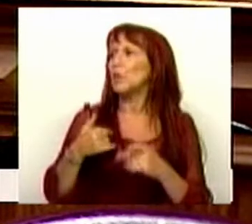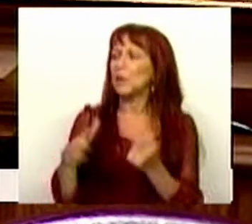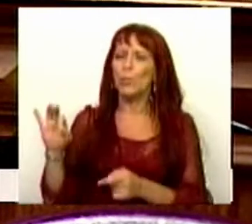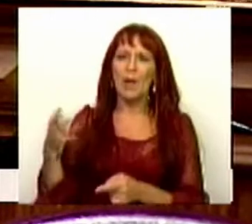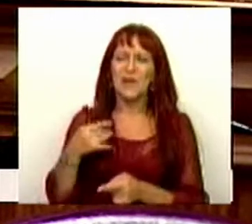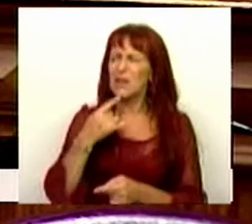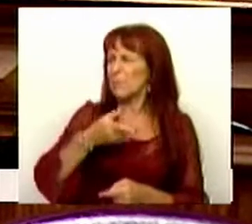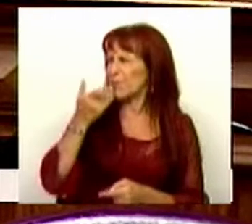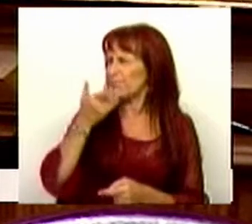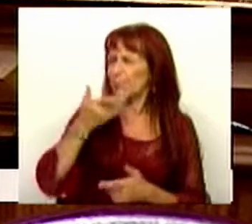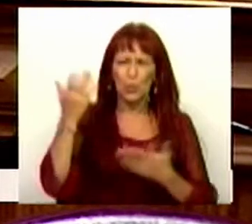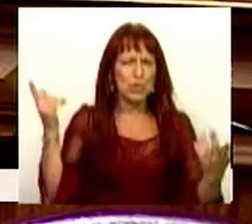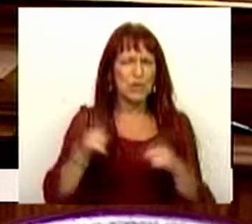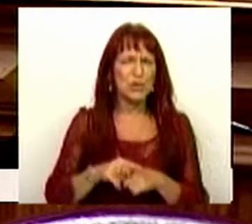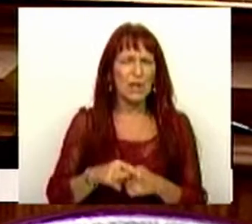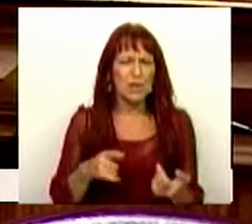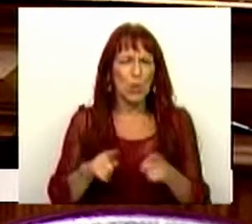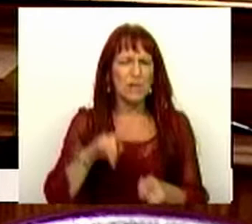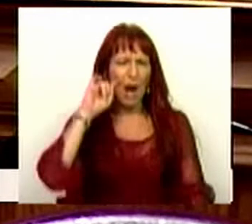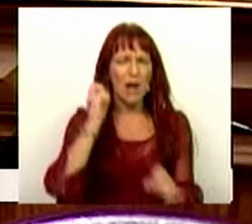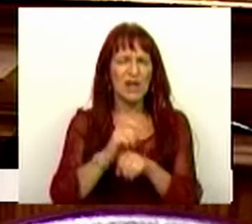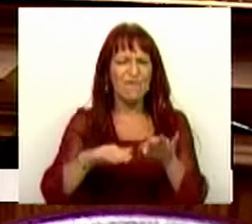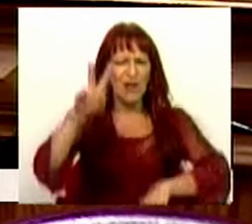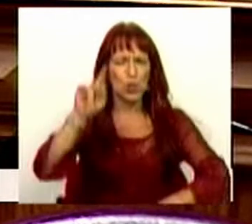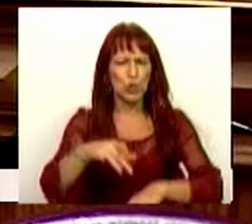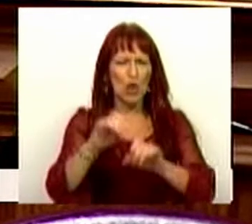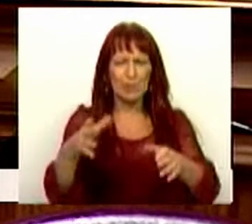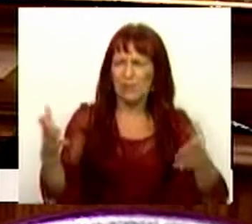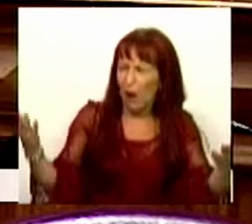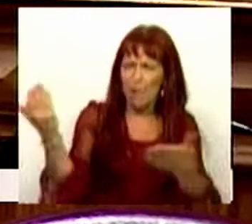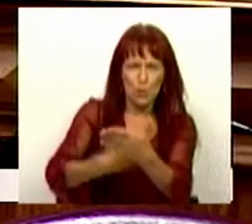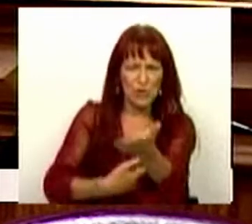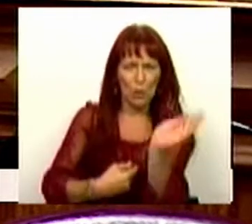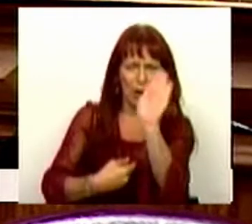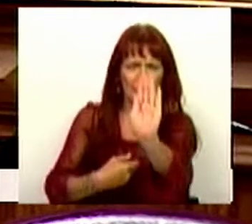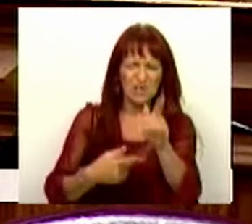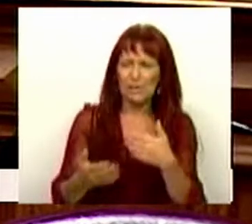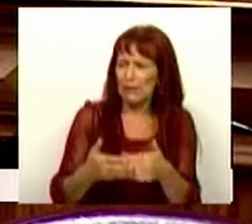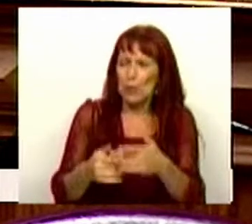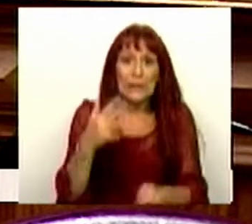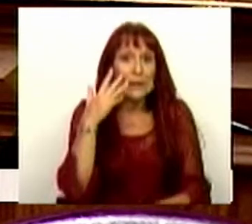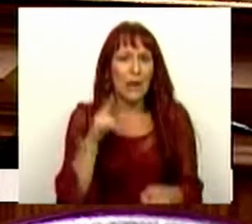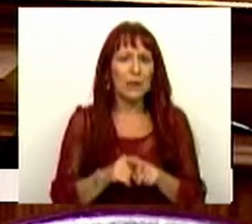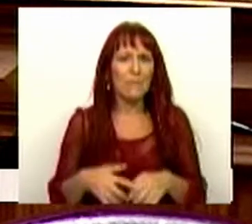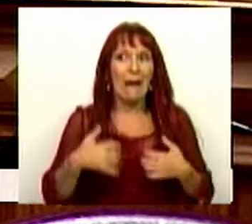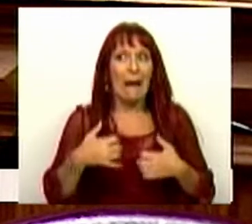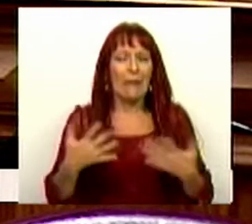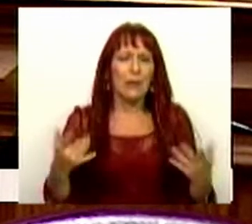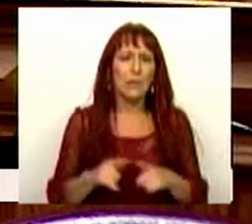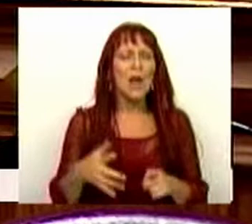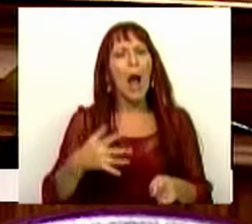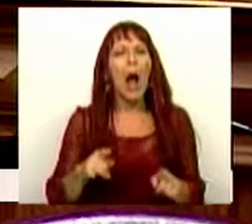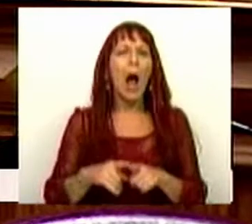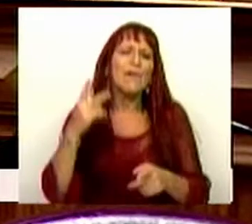apresentar demagogicamente moções a exigir a segunda fase do hospital. De pouco lhe servirá essa tentativa desesperada de